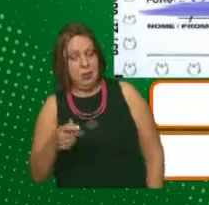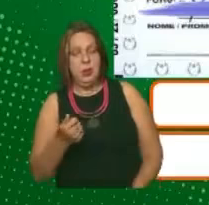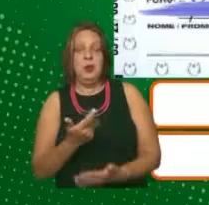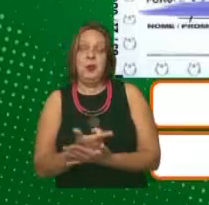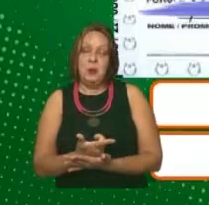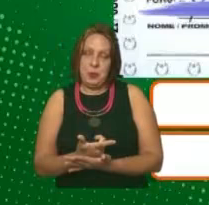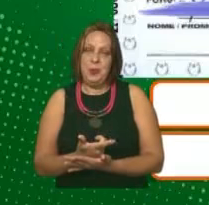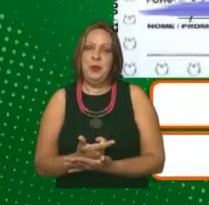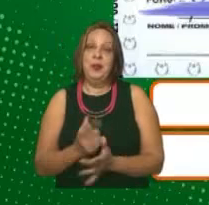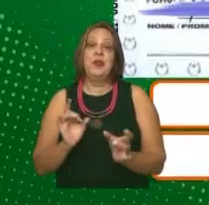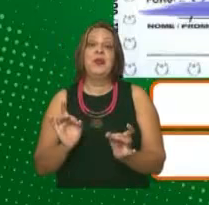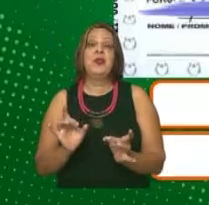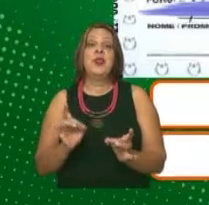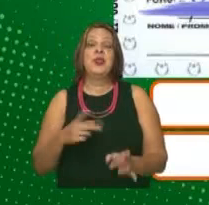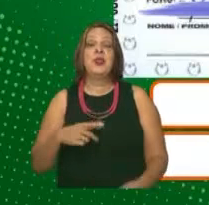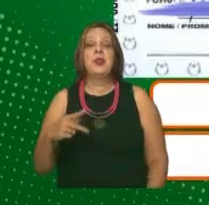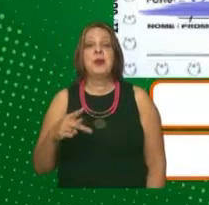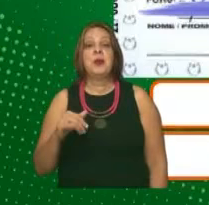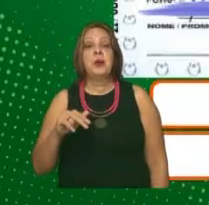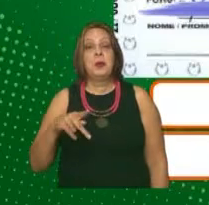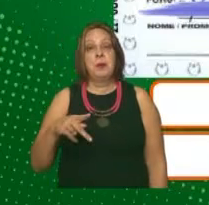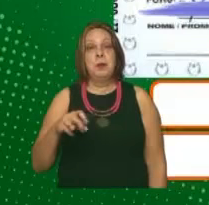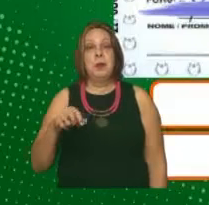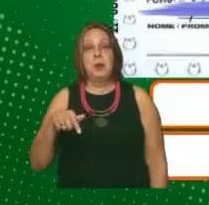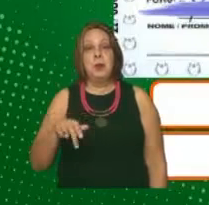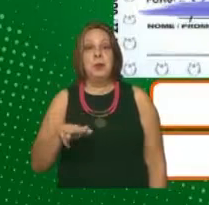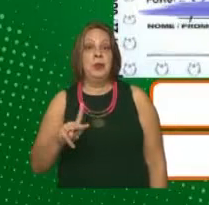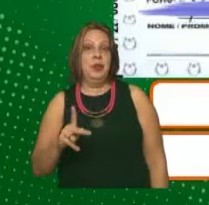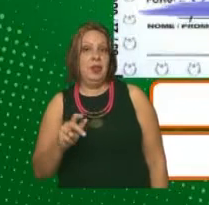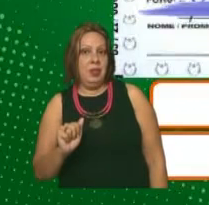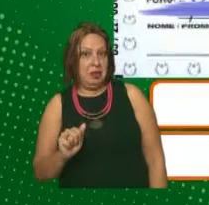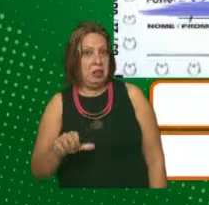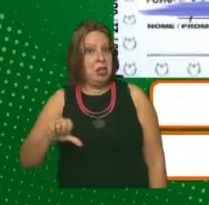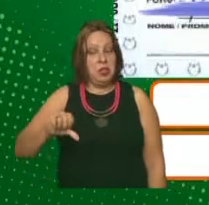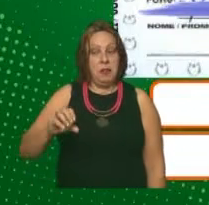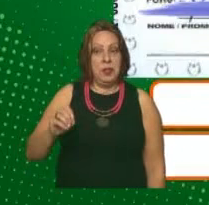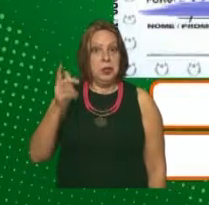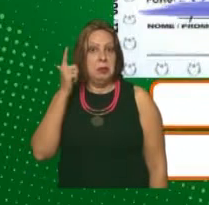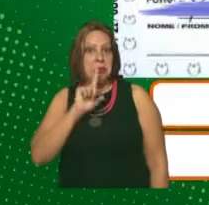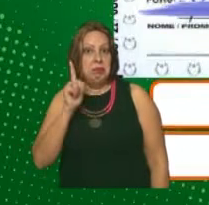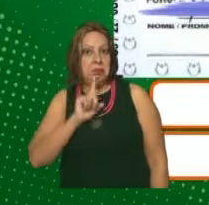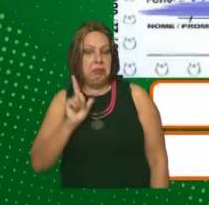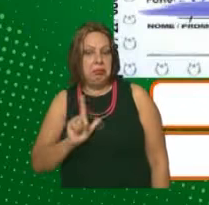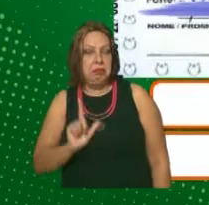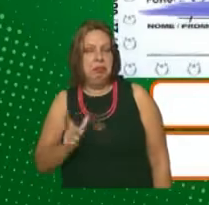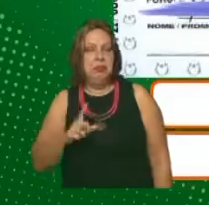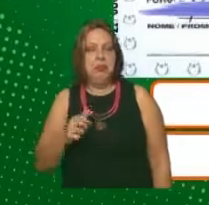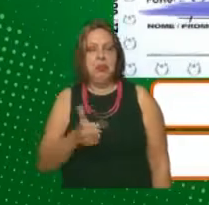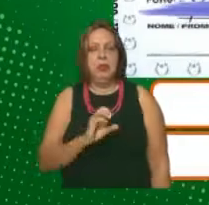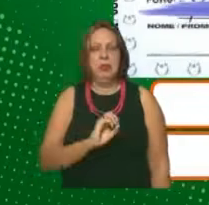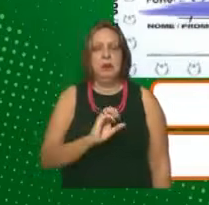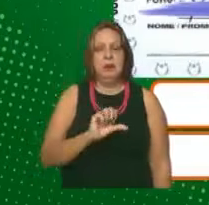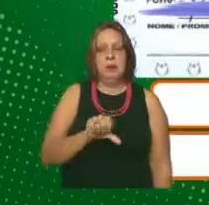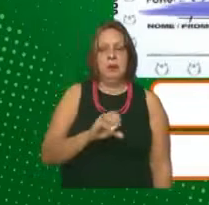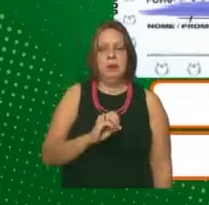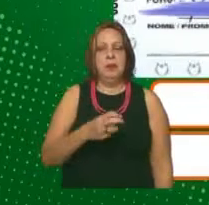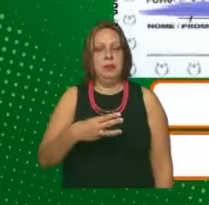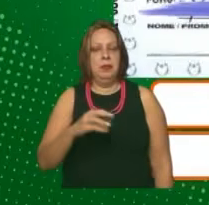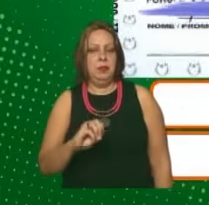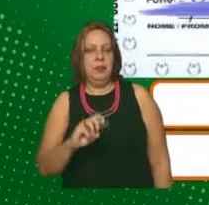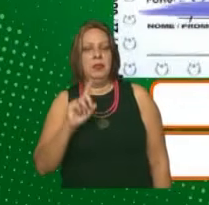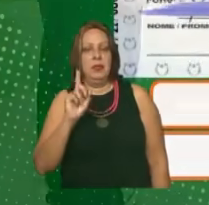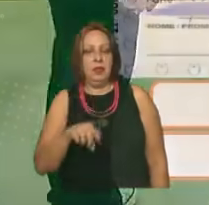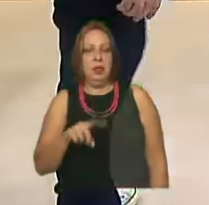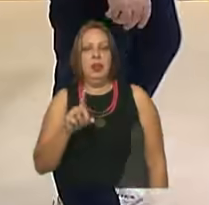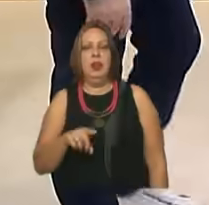pé quente aí do Eduardo Gomes. Ela colocou 90 ganhadores, viu? Tá demais, pipoquinha. Parabéns. Olha só, 109030 é